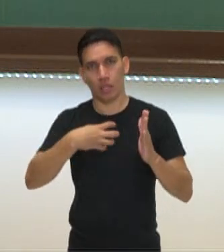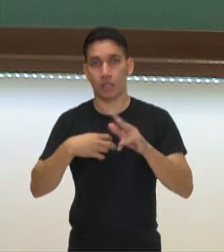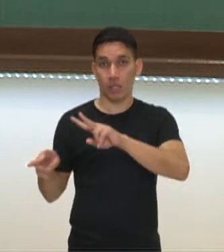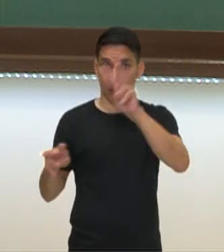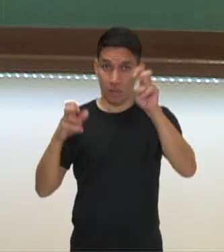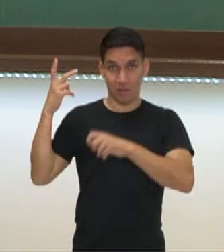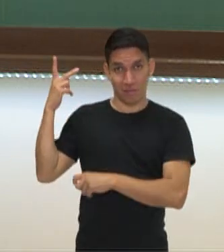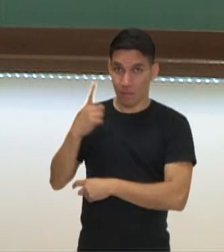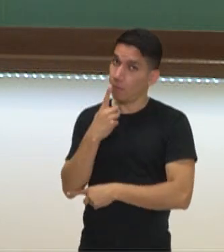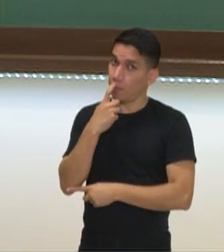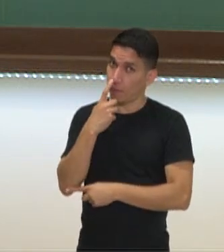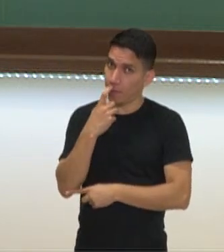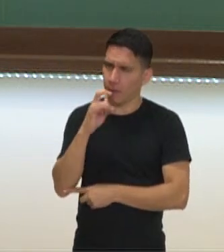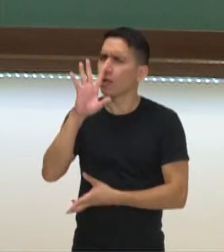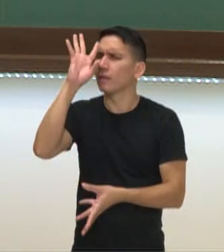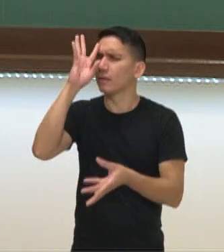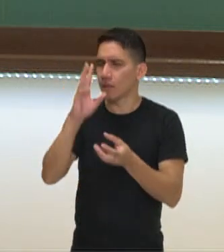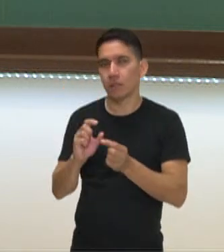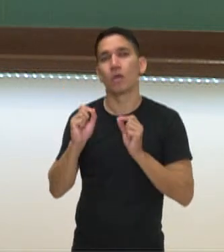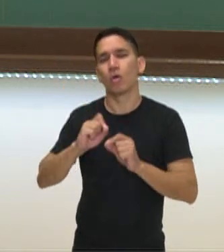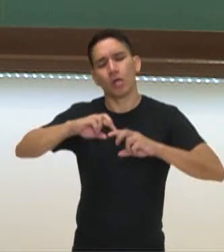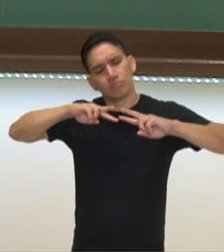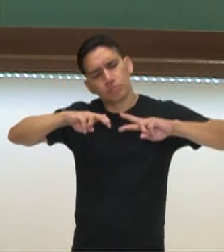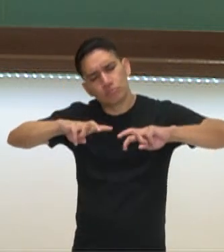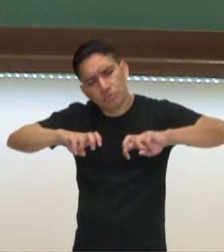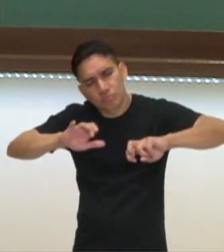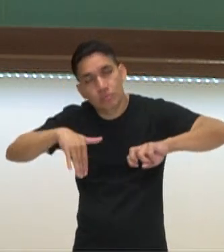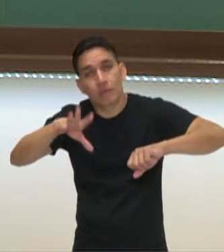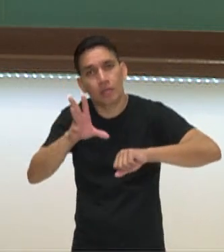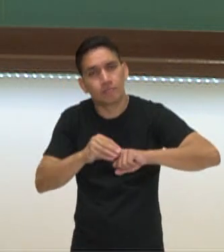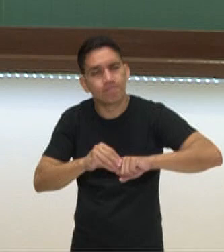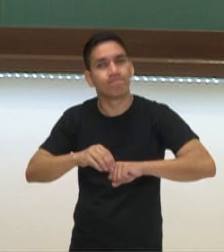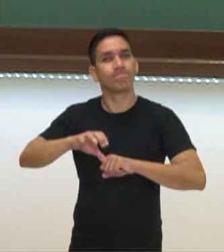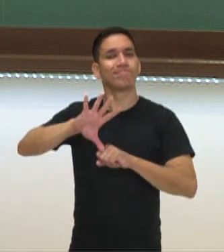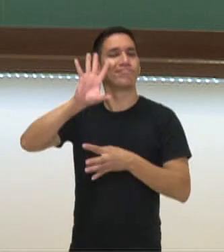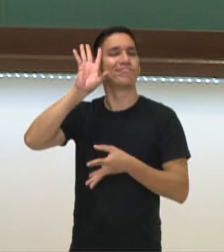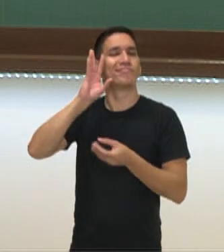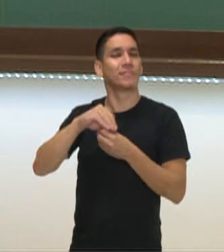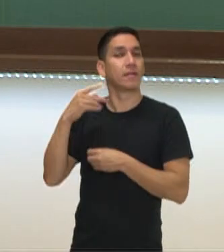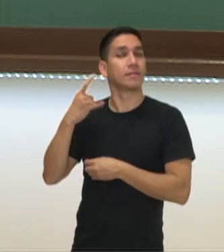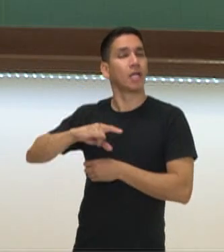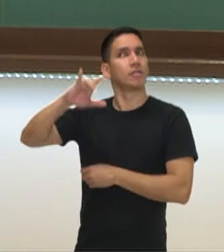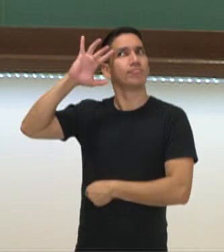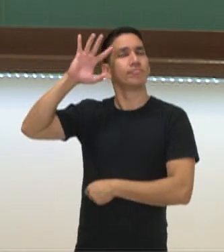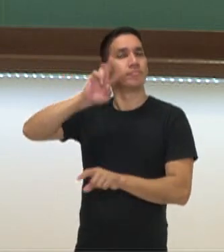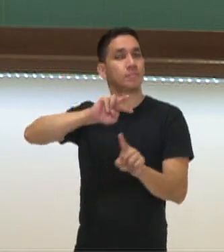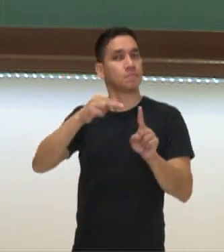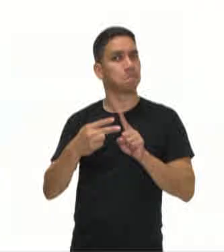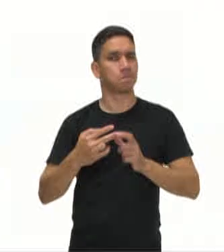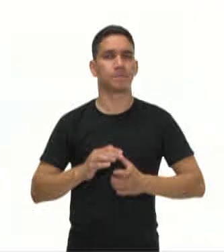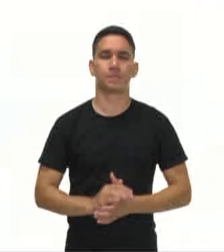já vamos conseguir entender, aprofundar, então, né, o pensamento do autor.